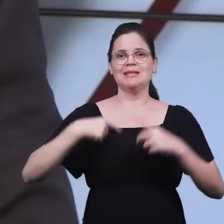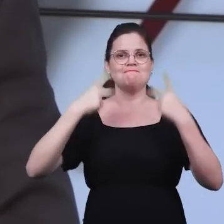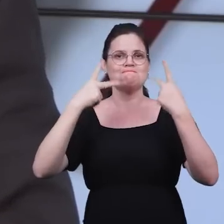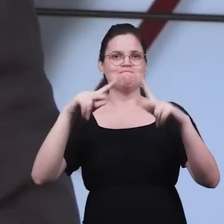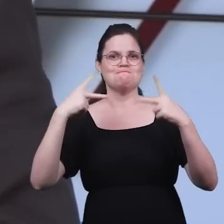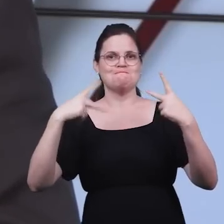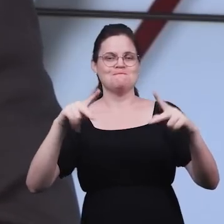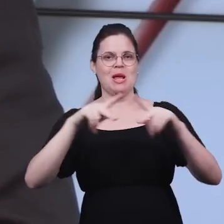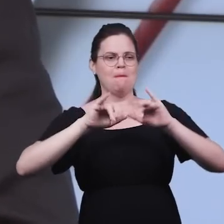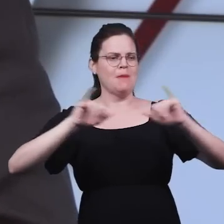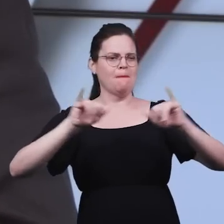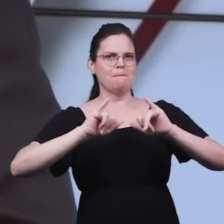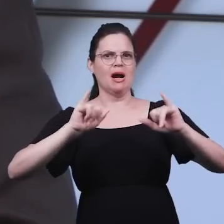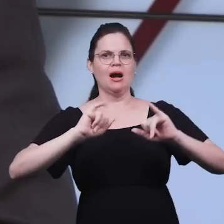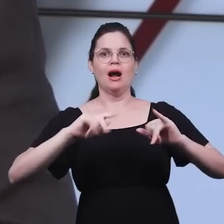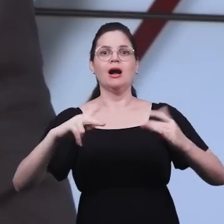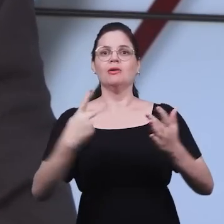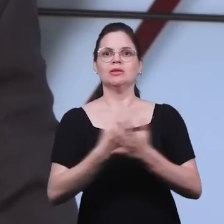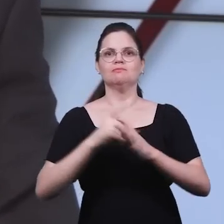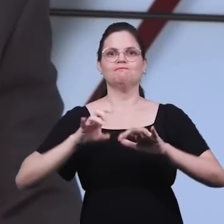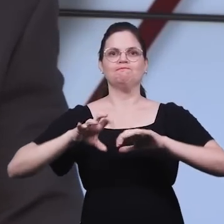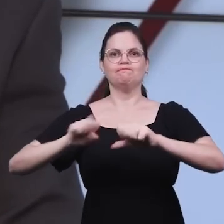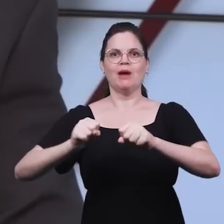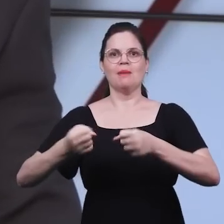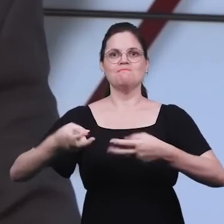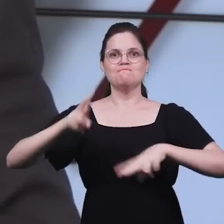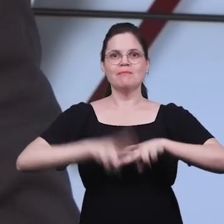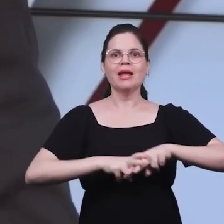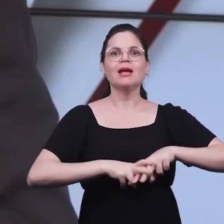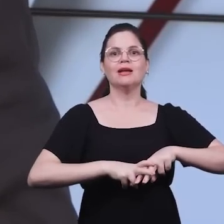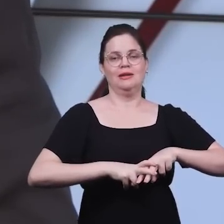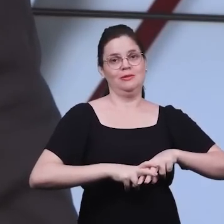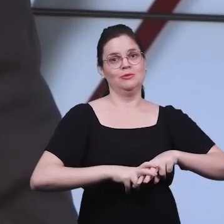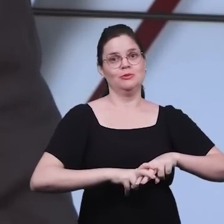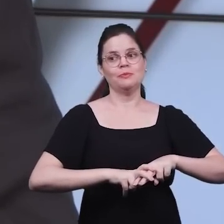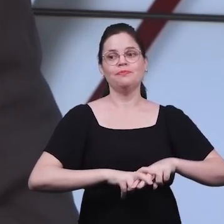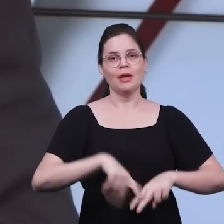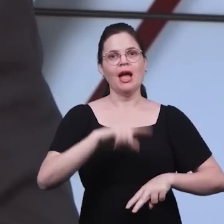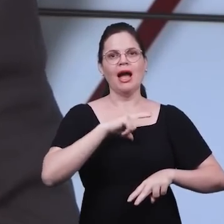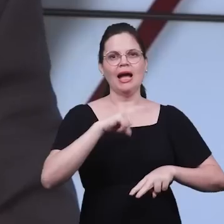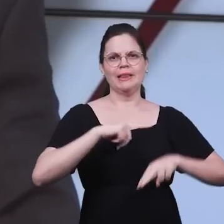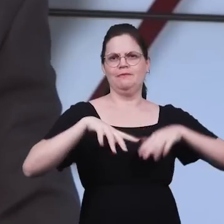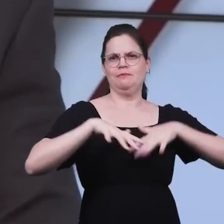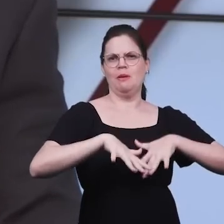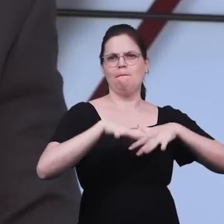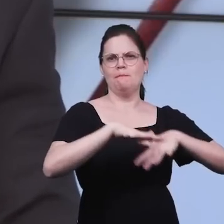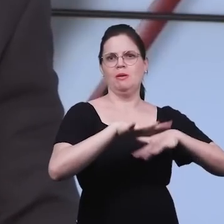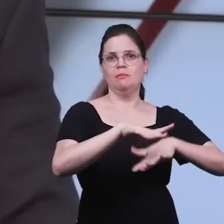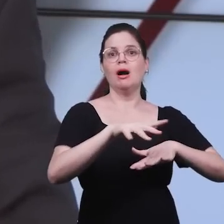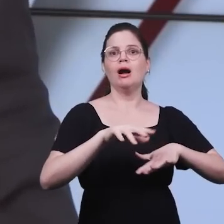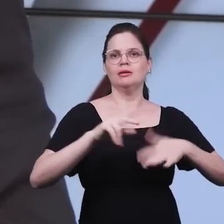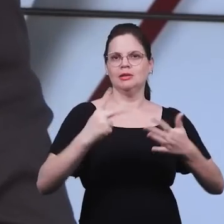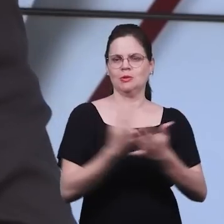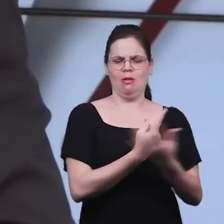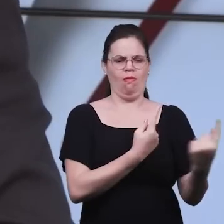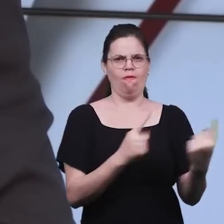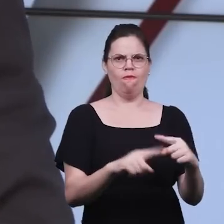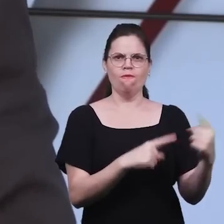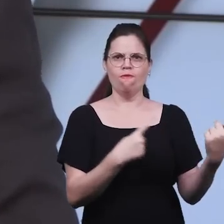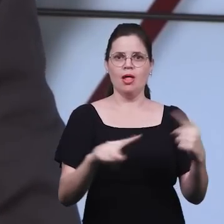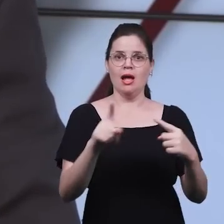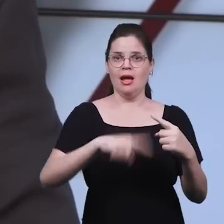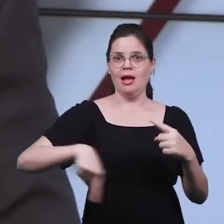pregavam, e aí teve um período que houve ali uma daquelas cruzadas, perseguiu eles fugiram para as montanhas,